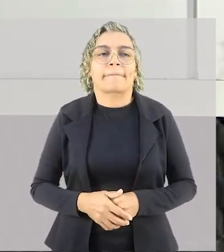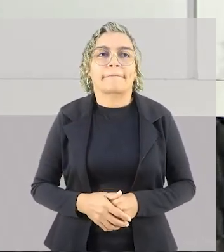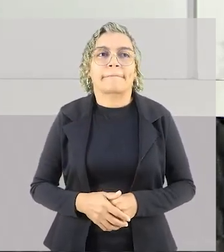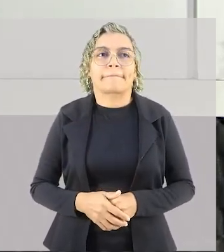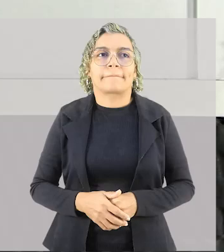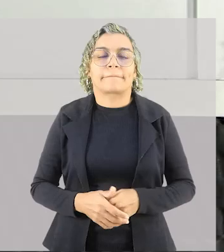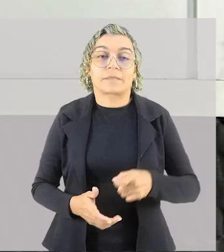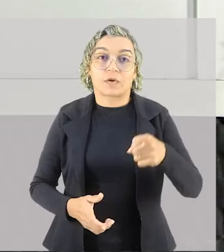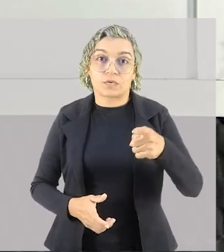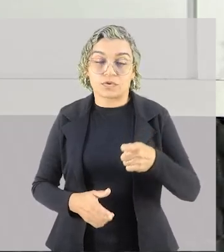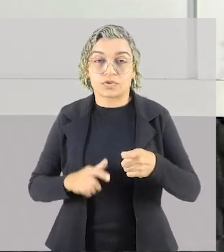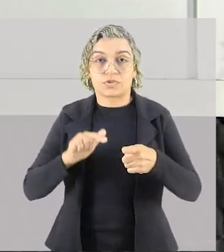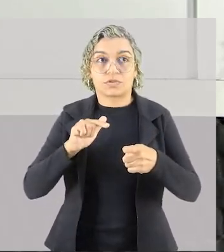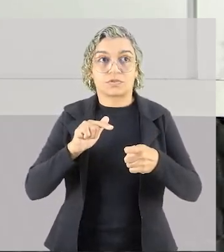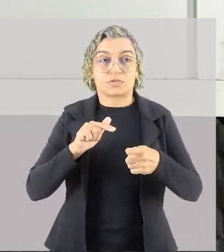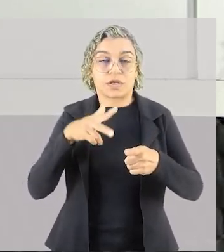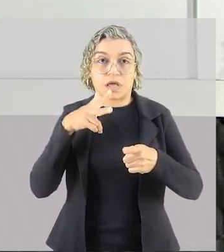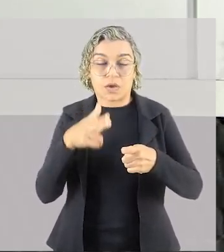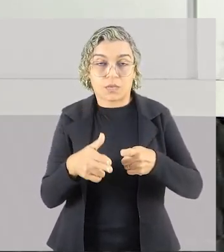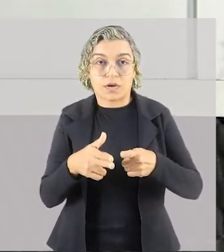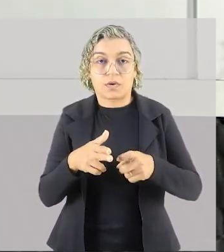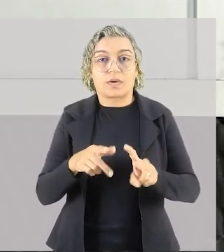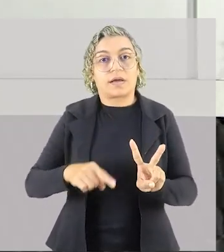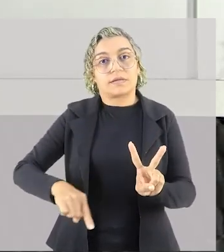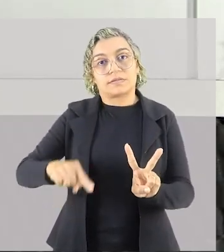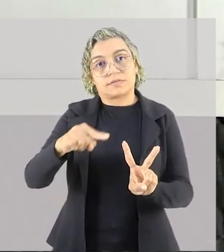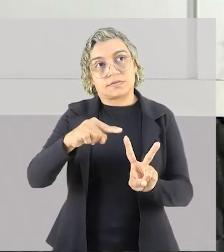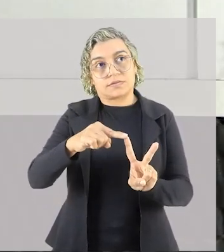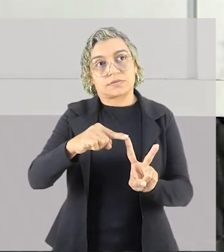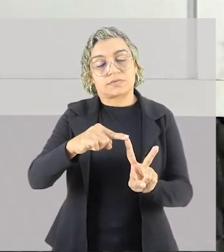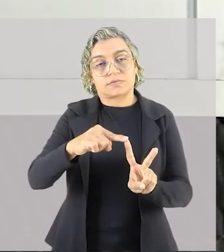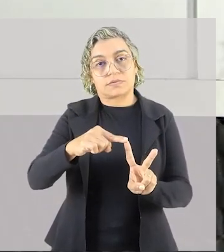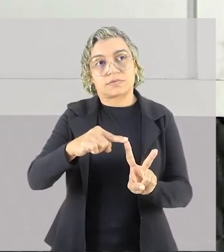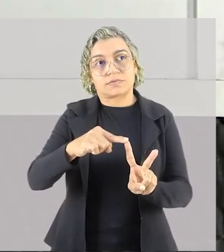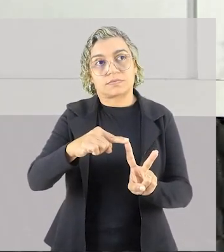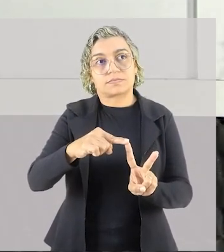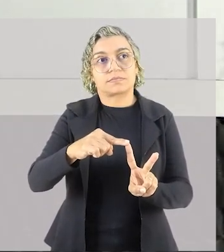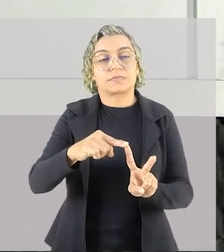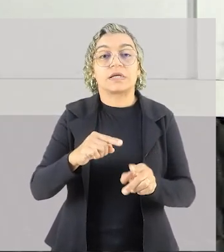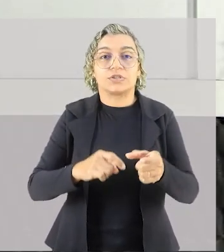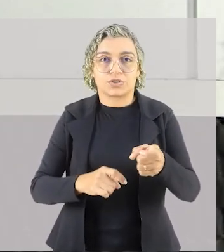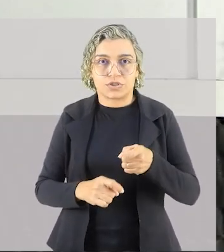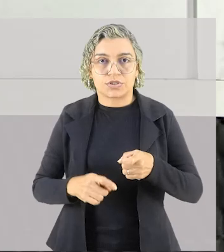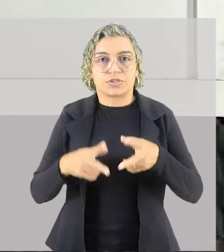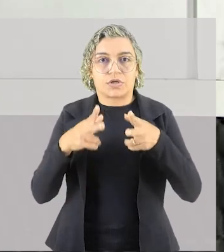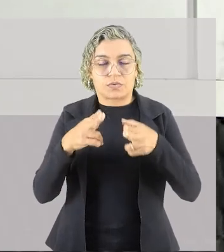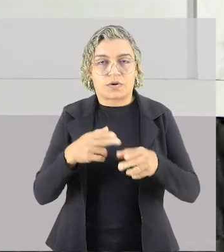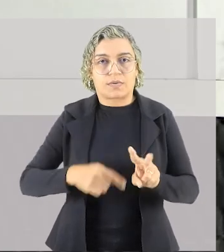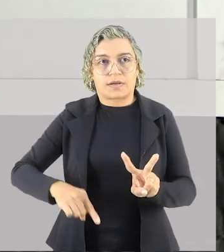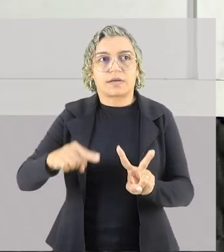O x vai ser igual a raiz quadrada disso, né? X vai ser igual a raiz quadrada